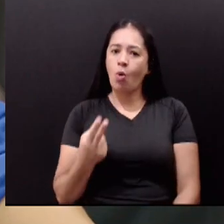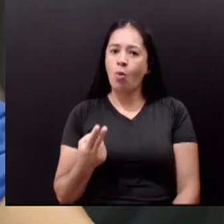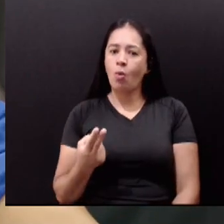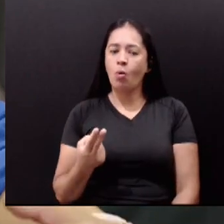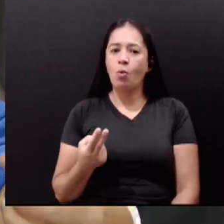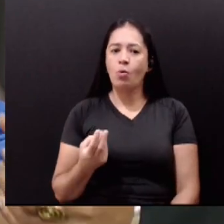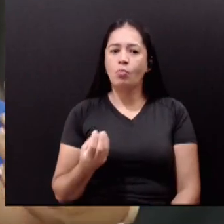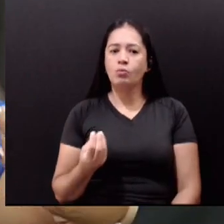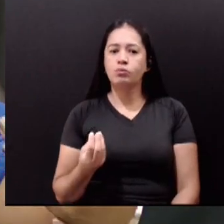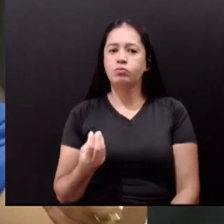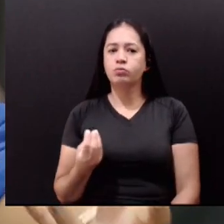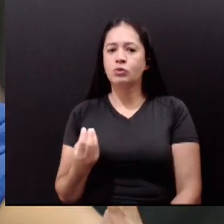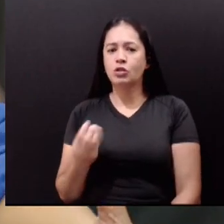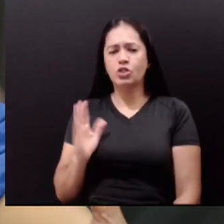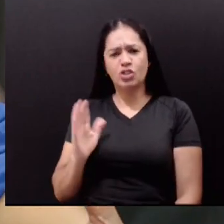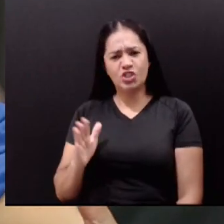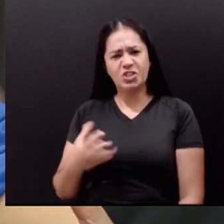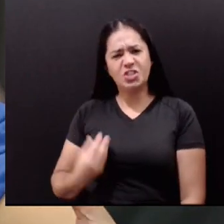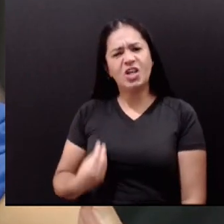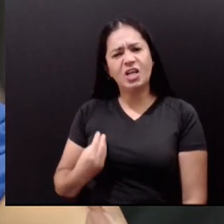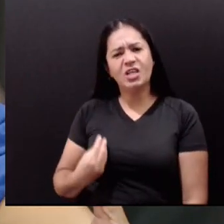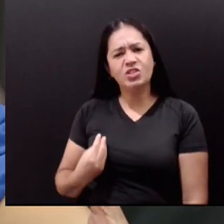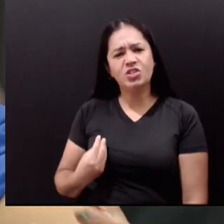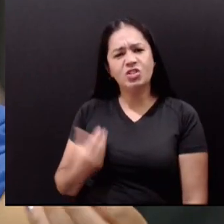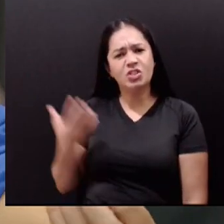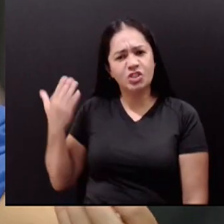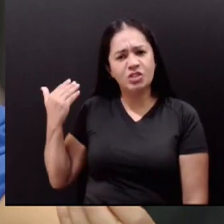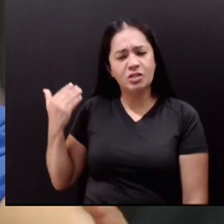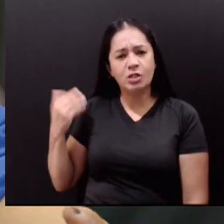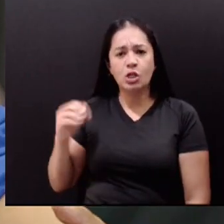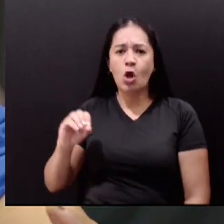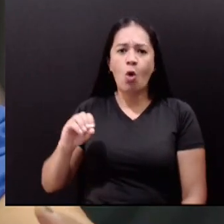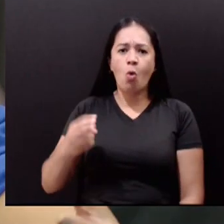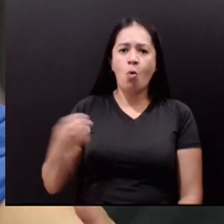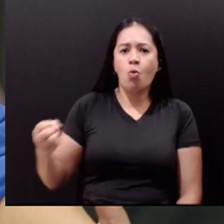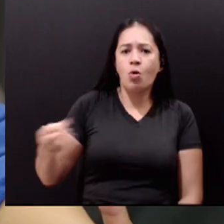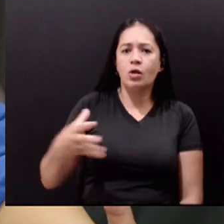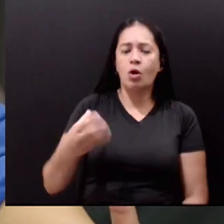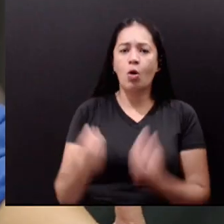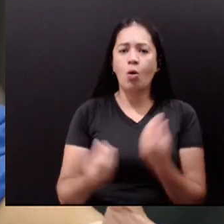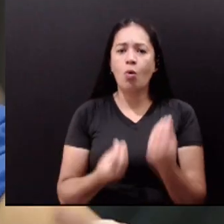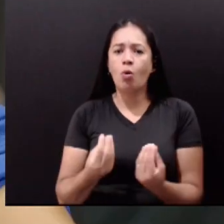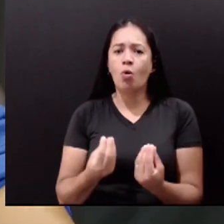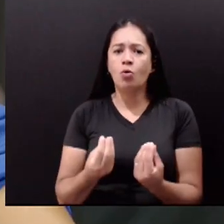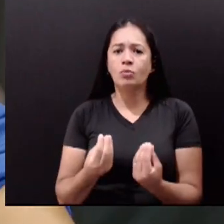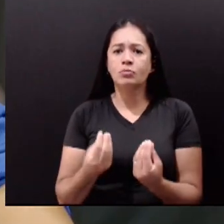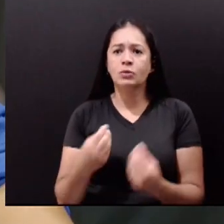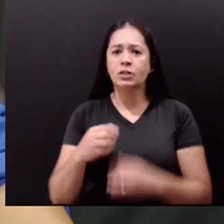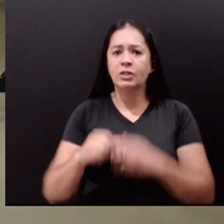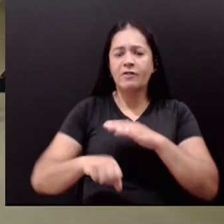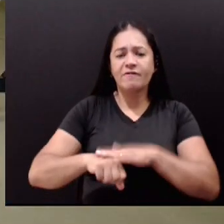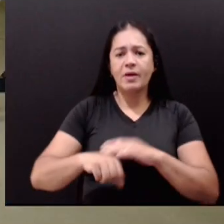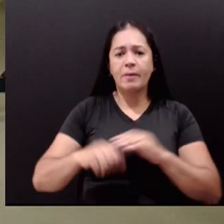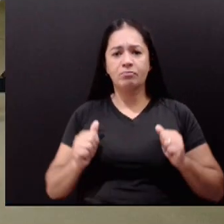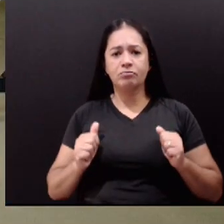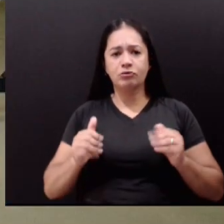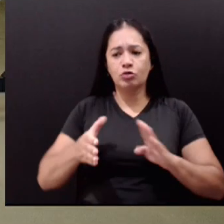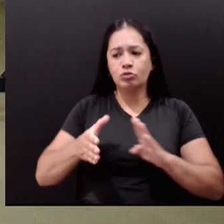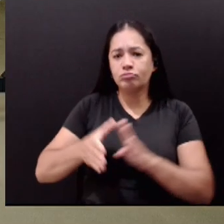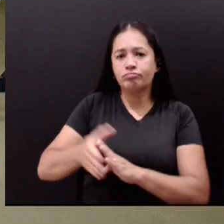já existia? Isso é novo? Como é que a gente faz para se orientar diante de tudo isso que a gente está vendo, quando a